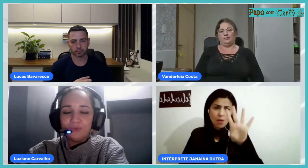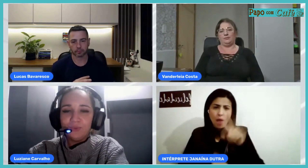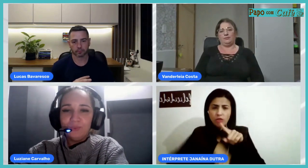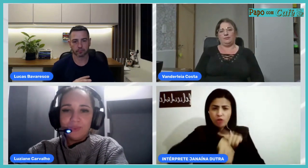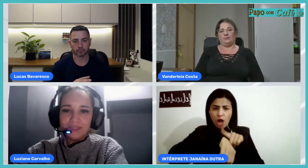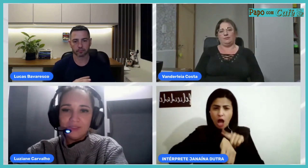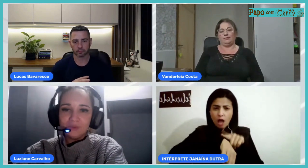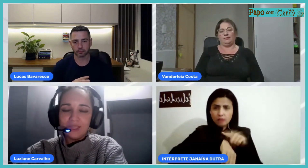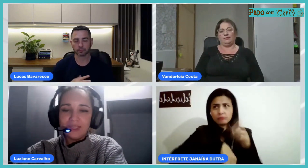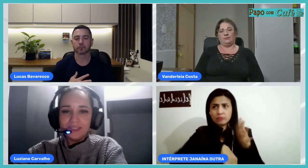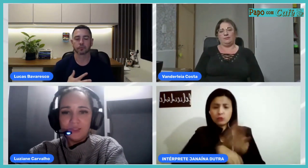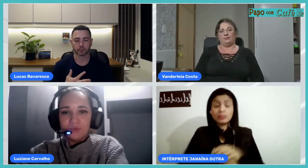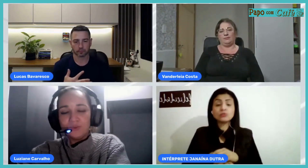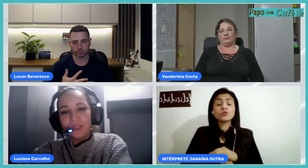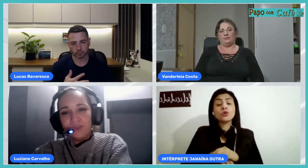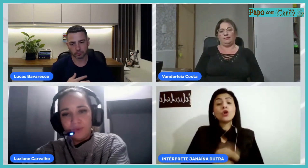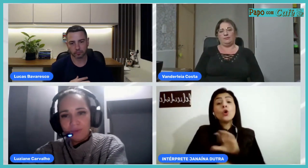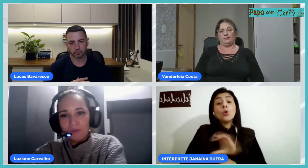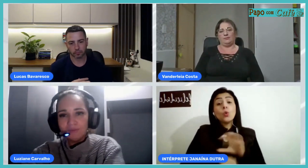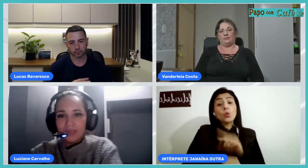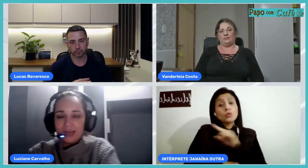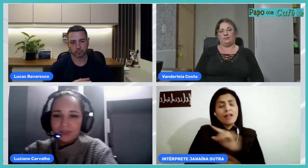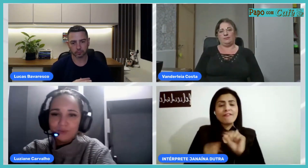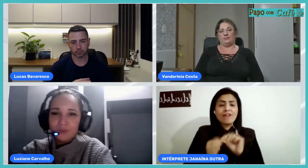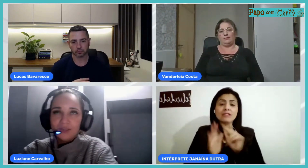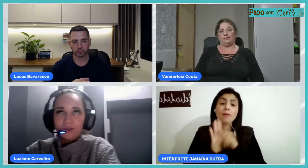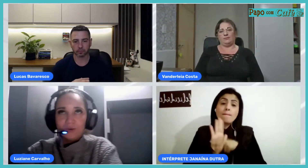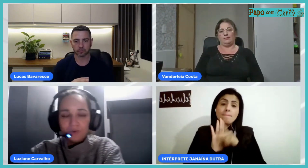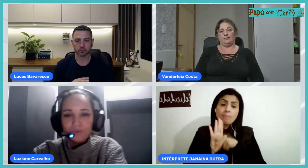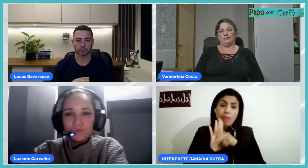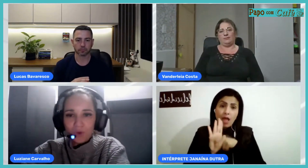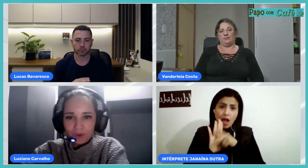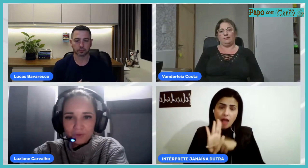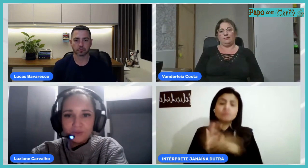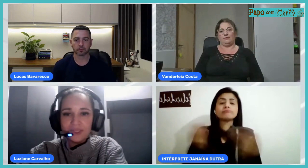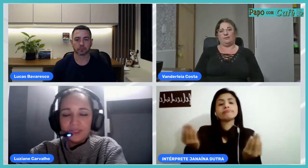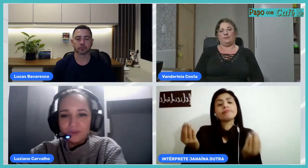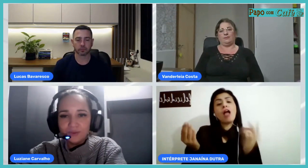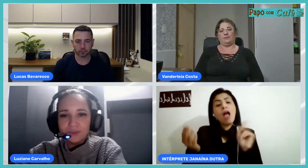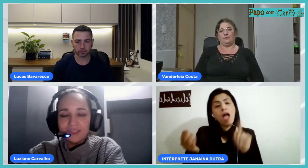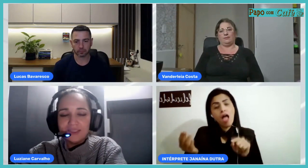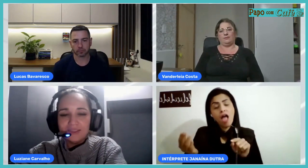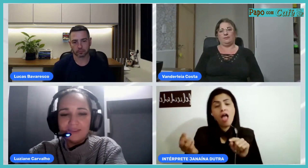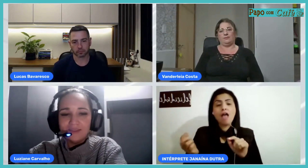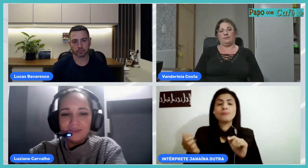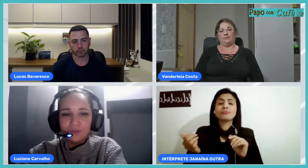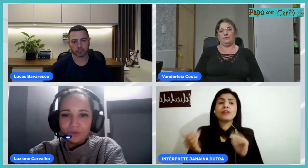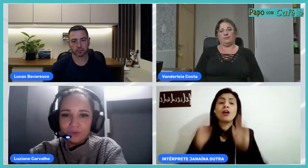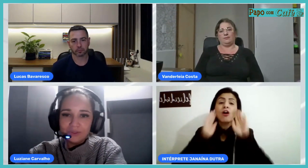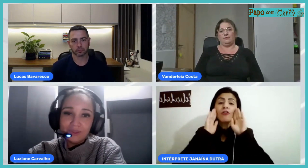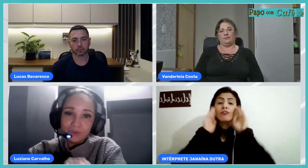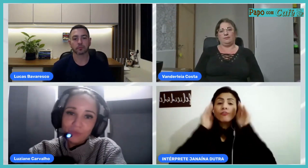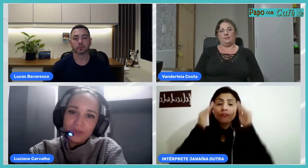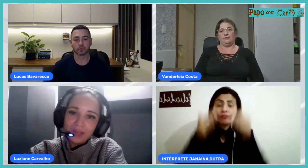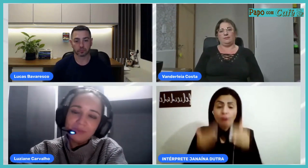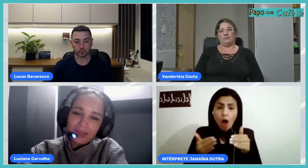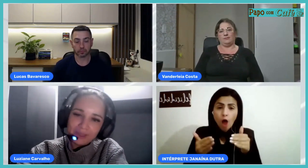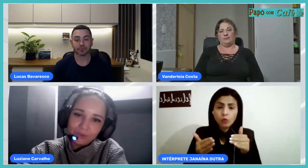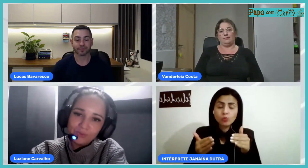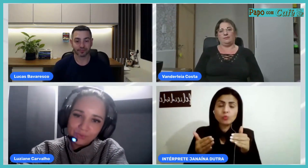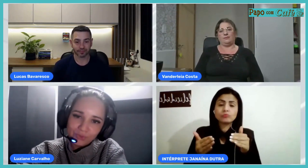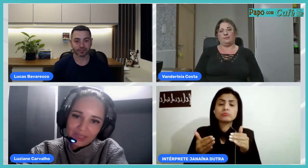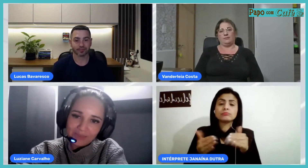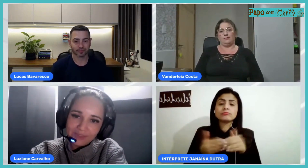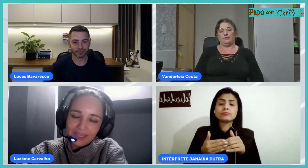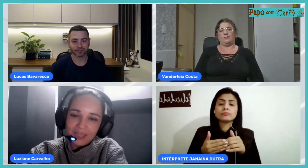feito, o plano, né, desse curso, ele foi montado com foco dentro, né, do